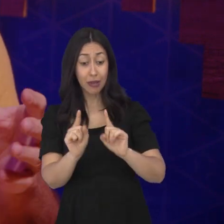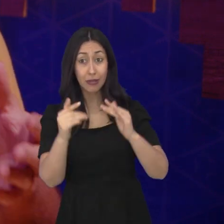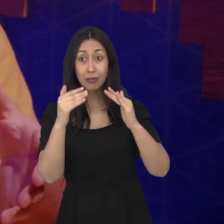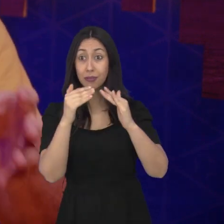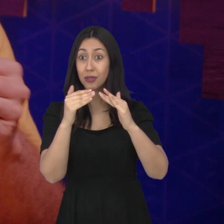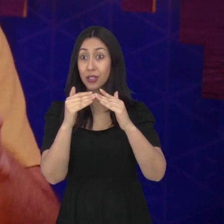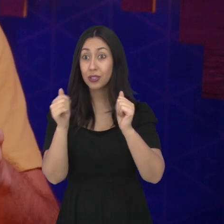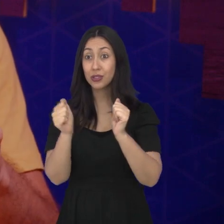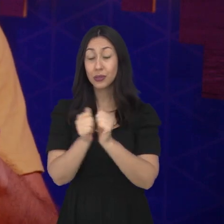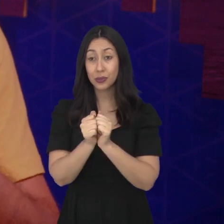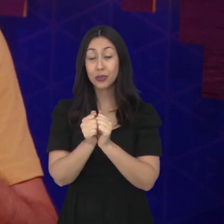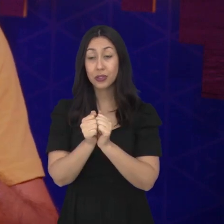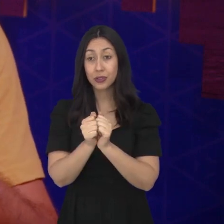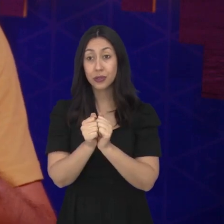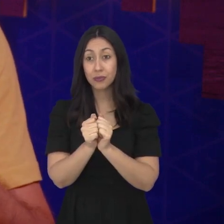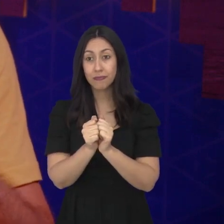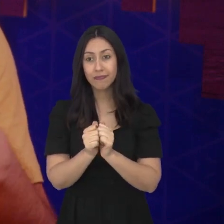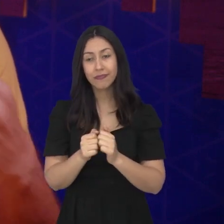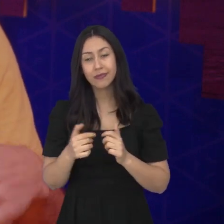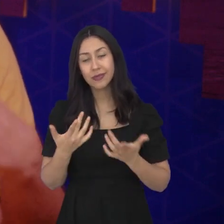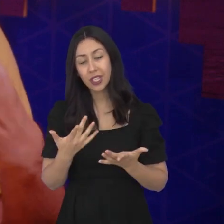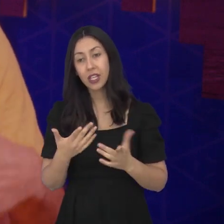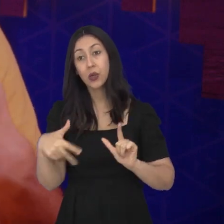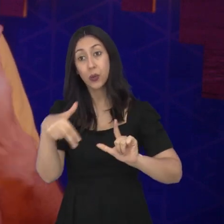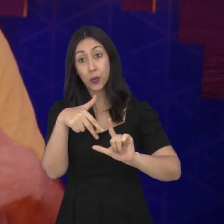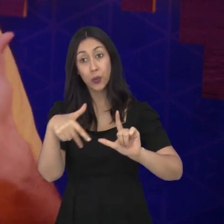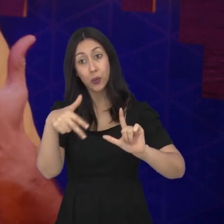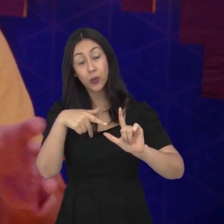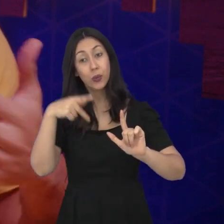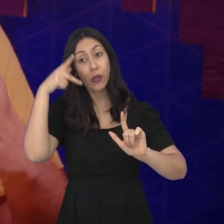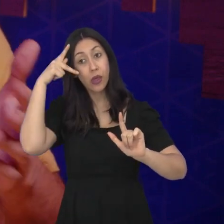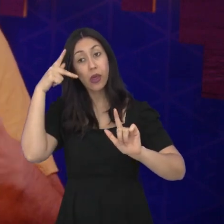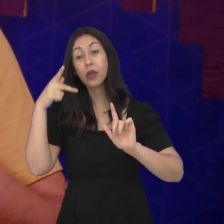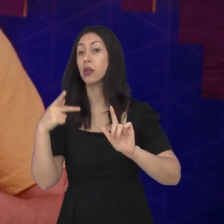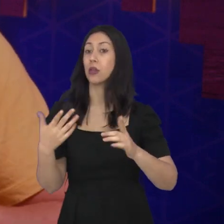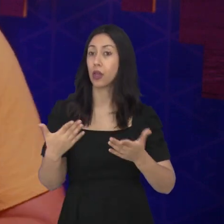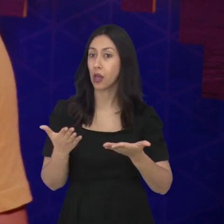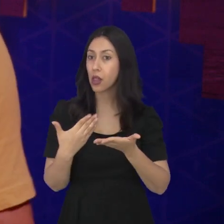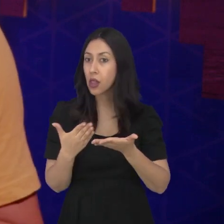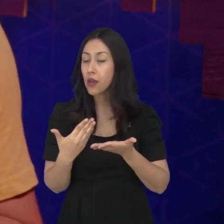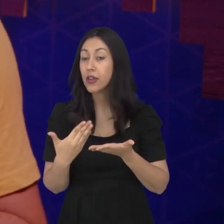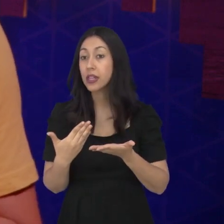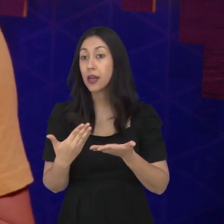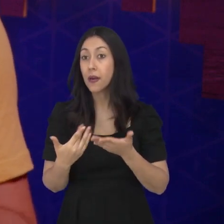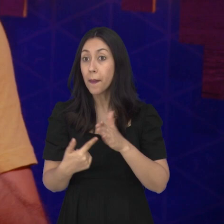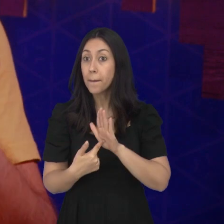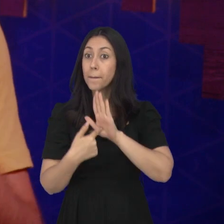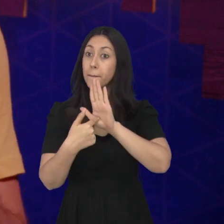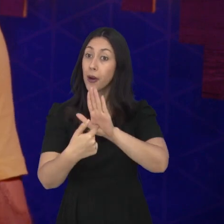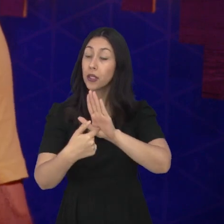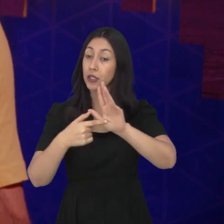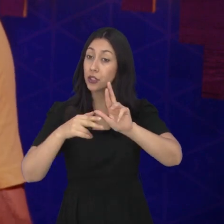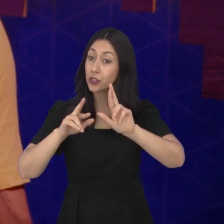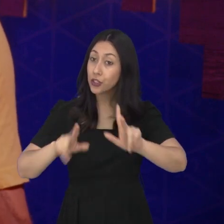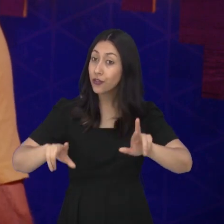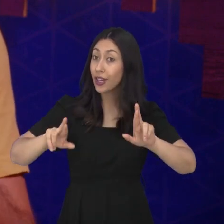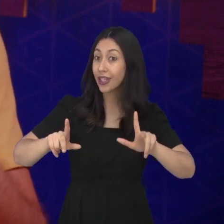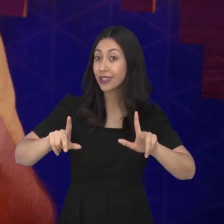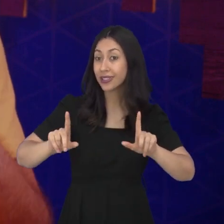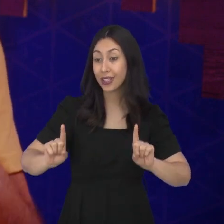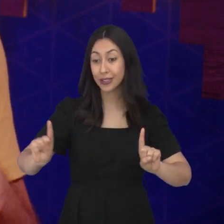juntas e acaba mostrando o anime, barra mangá, né, essa diferença,